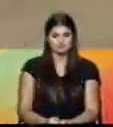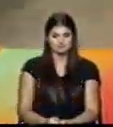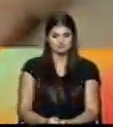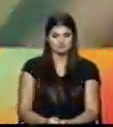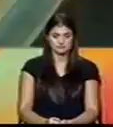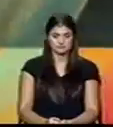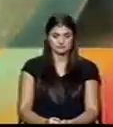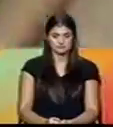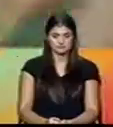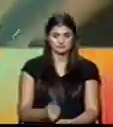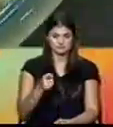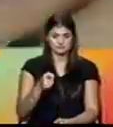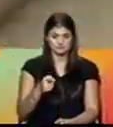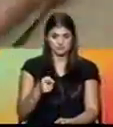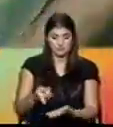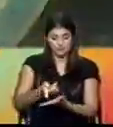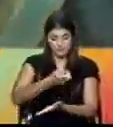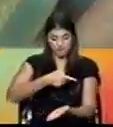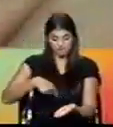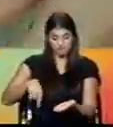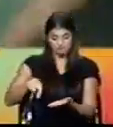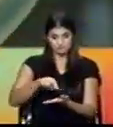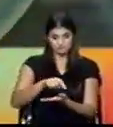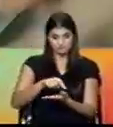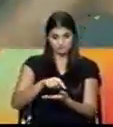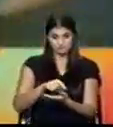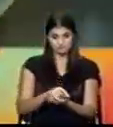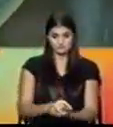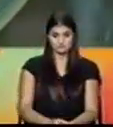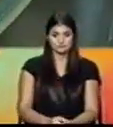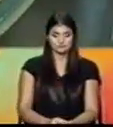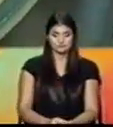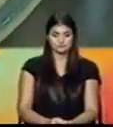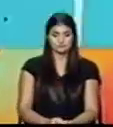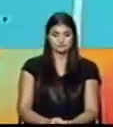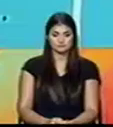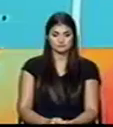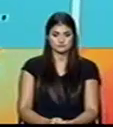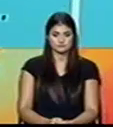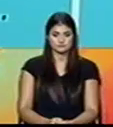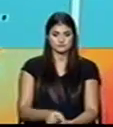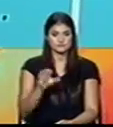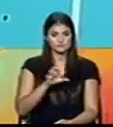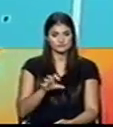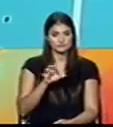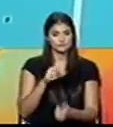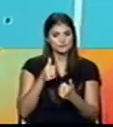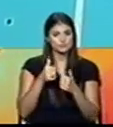isto iria para uma forminha untada. Que bom aspecto com que fica. Pois, então,